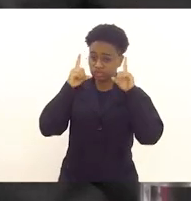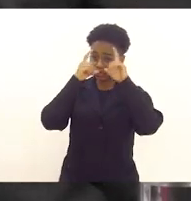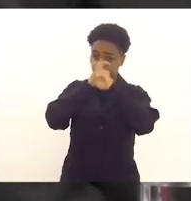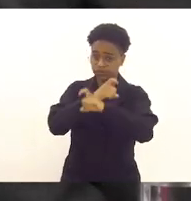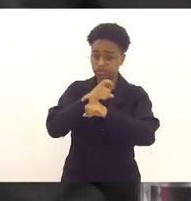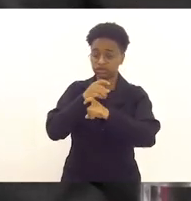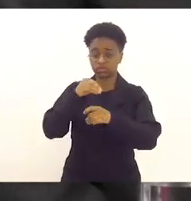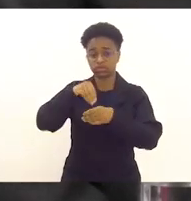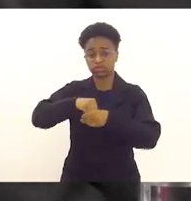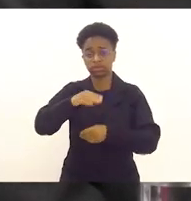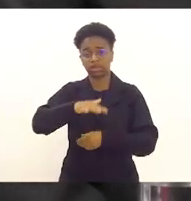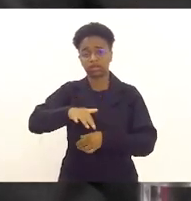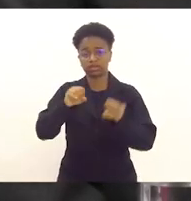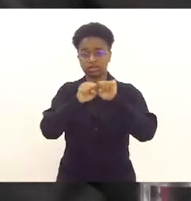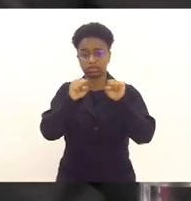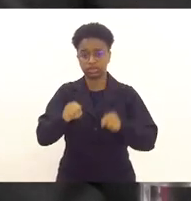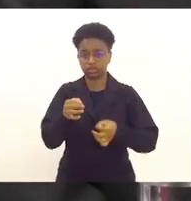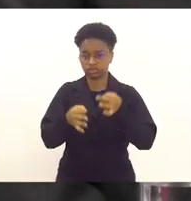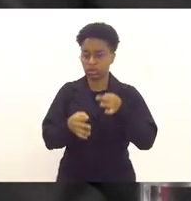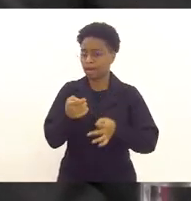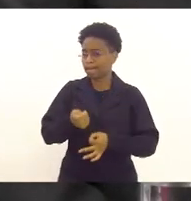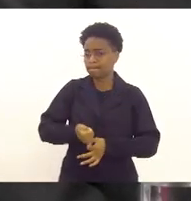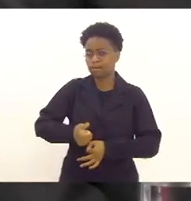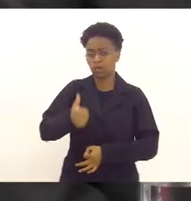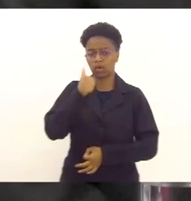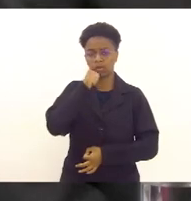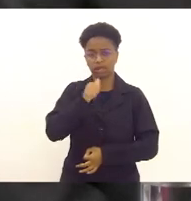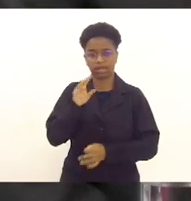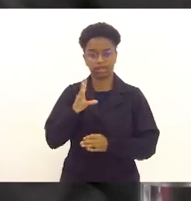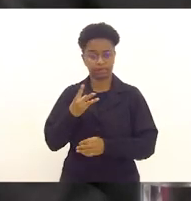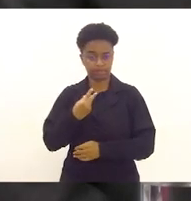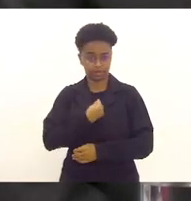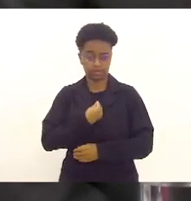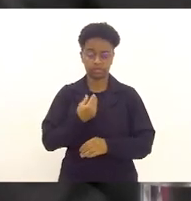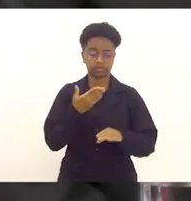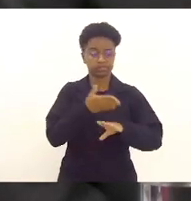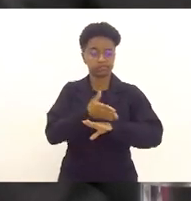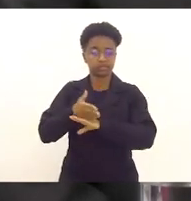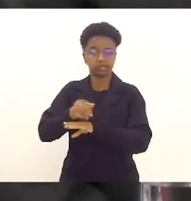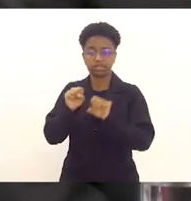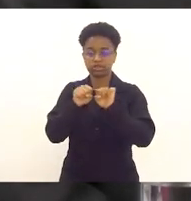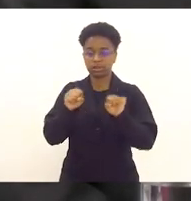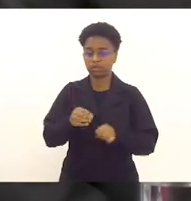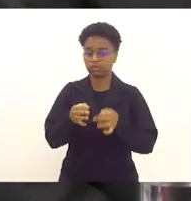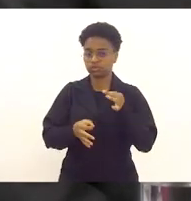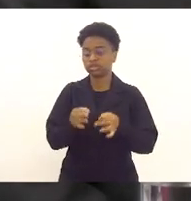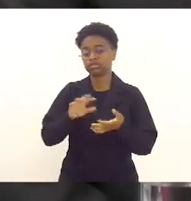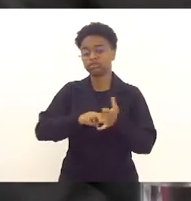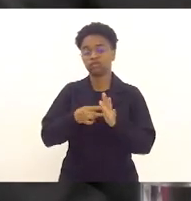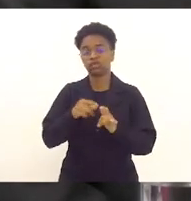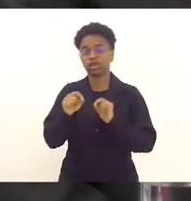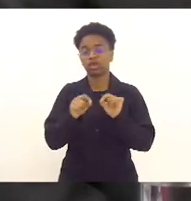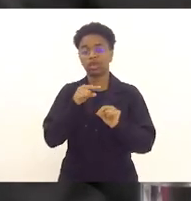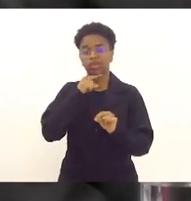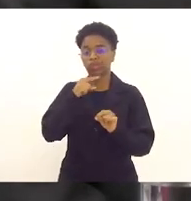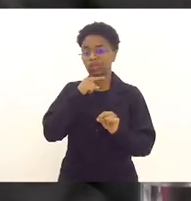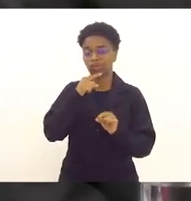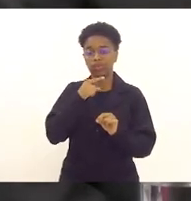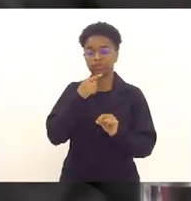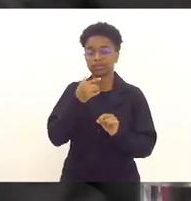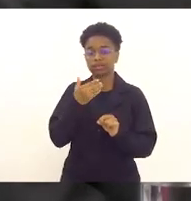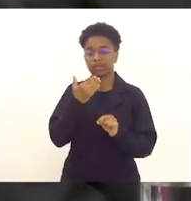recebemos muito pouco as mulheres trans no sistema de Justiça Ou seja é sinal de que elas não estão conseguindo entrar dentro dessa rede